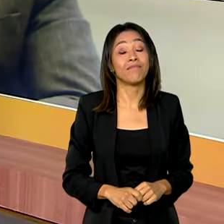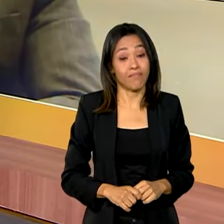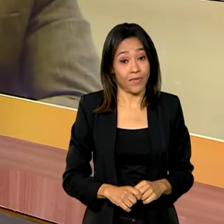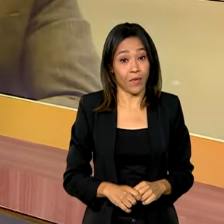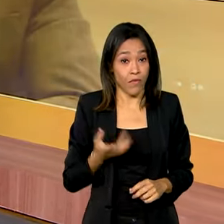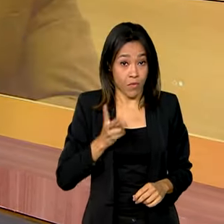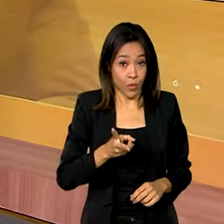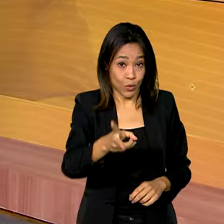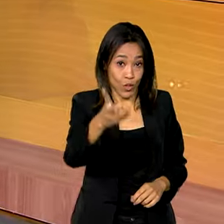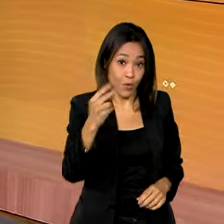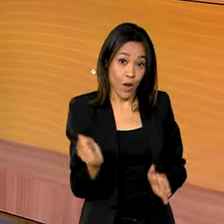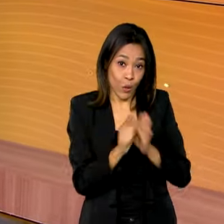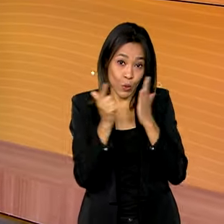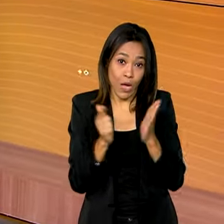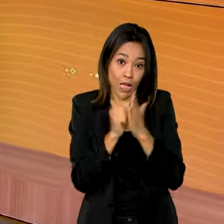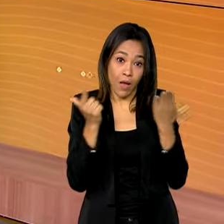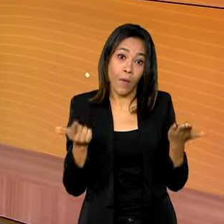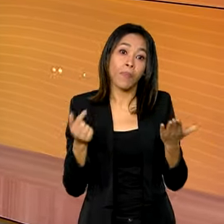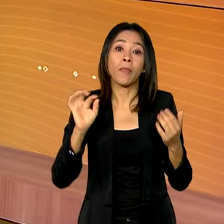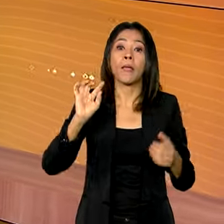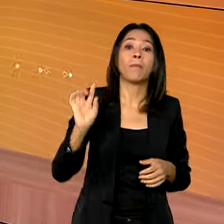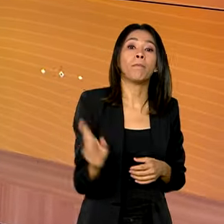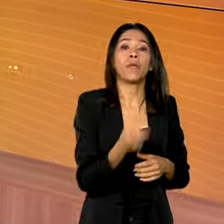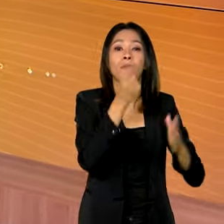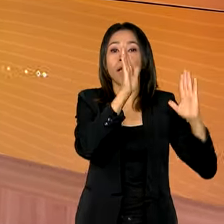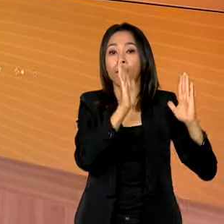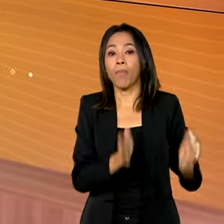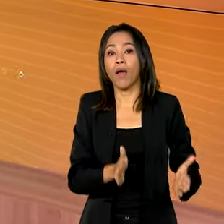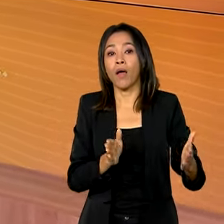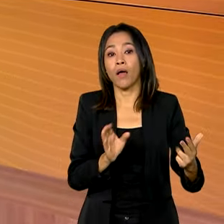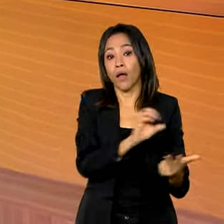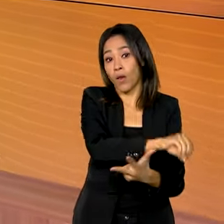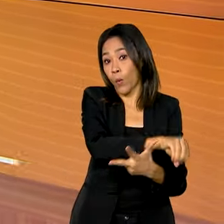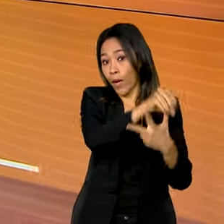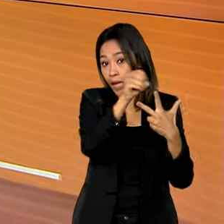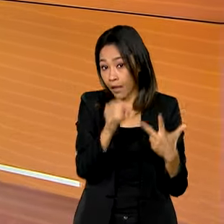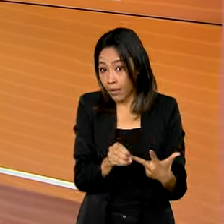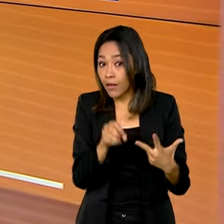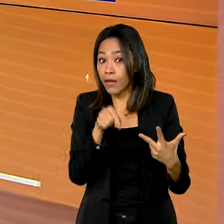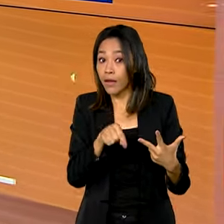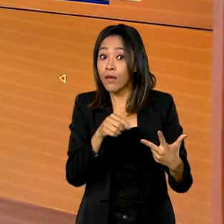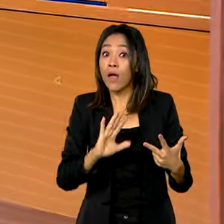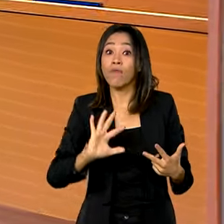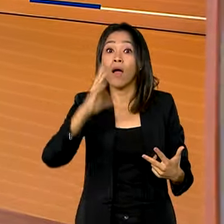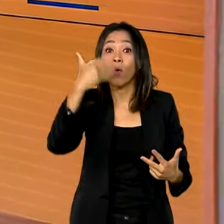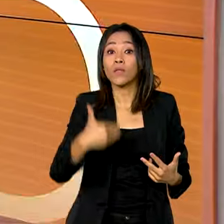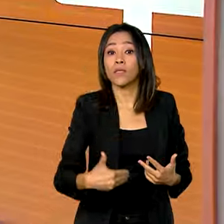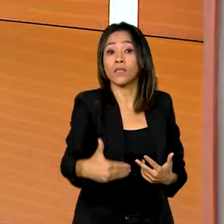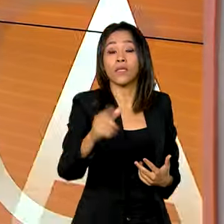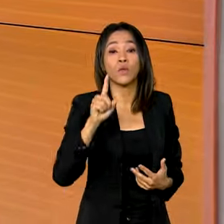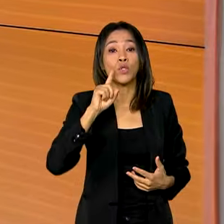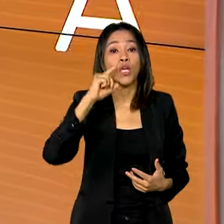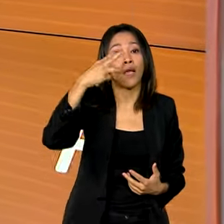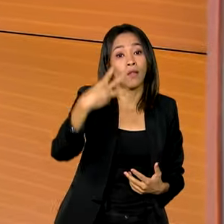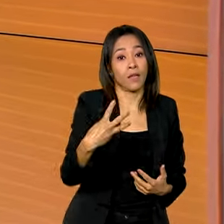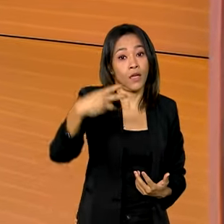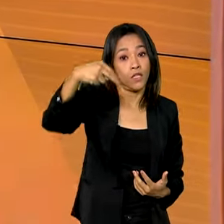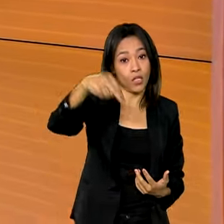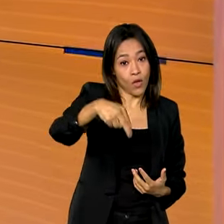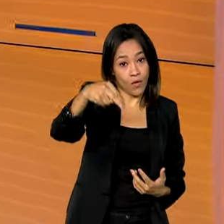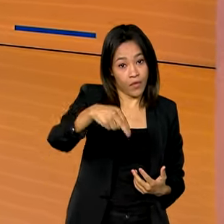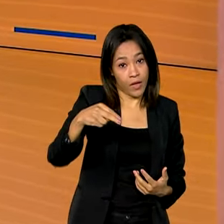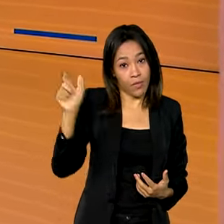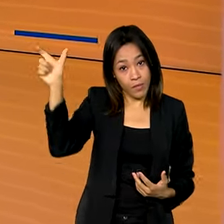seguir então com o nosso telejornal porque a primeira etapa do Exame Nacional do Ensino Médio o Enem acontece no dia 3 de novembro a